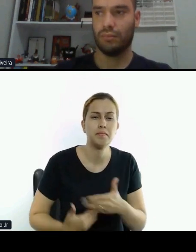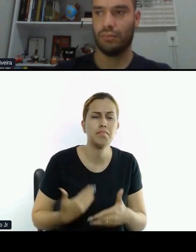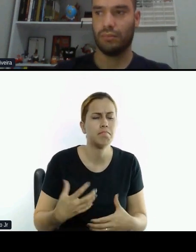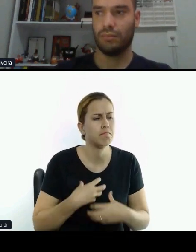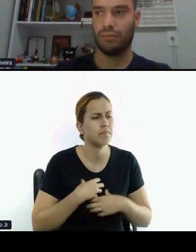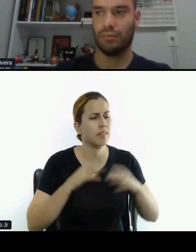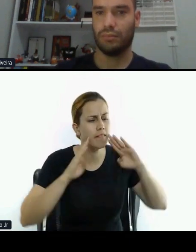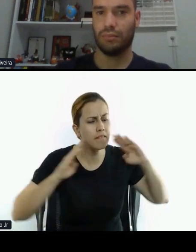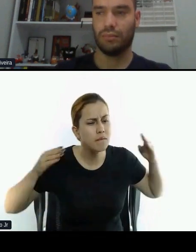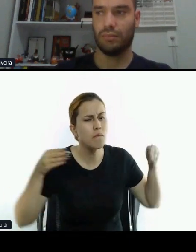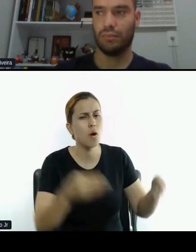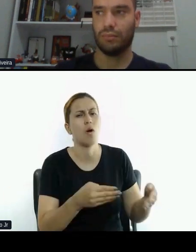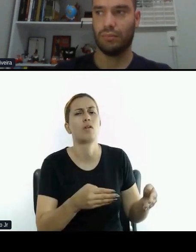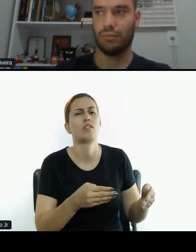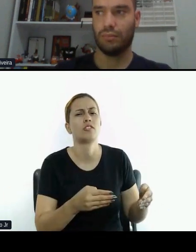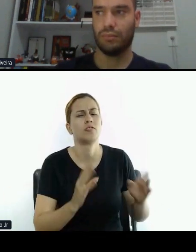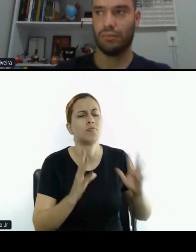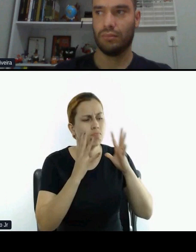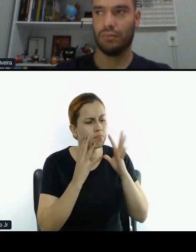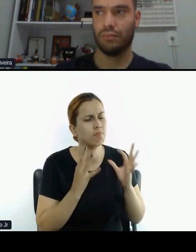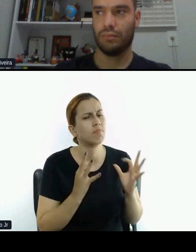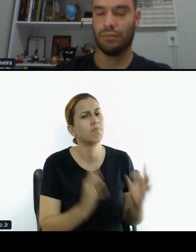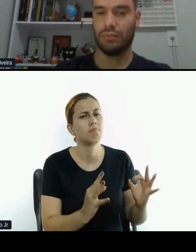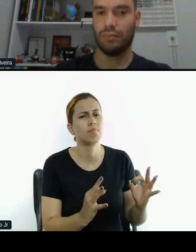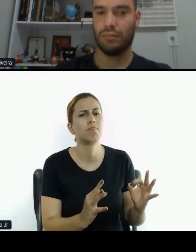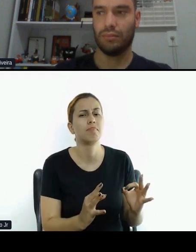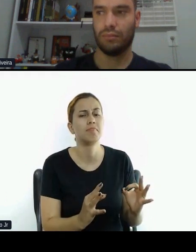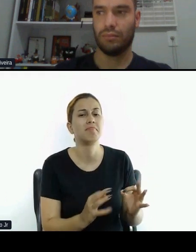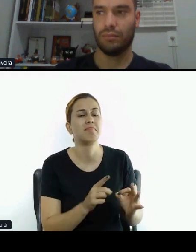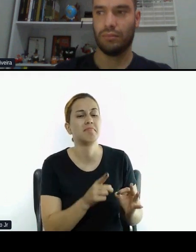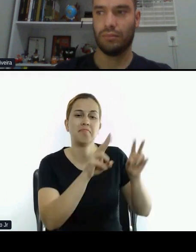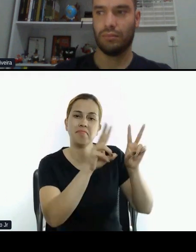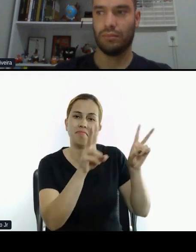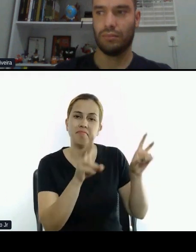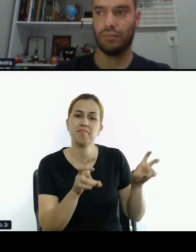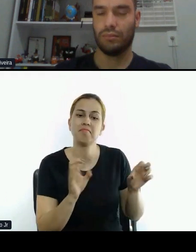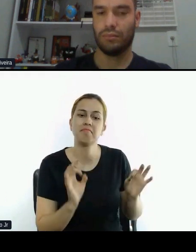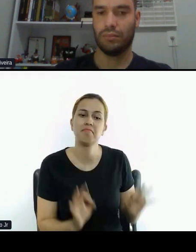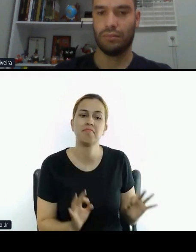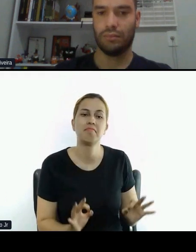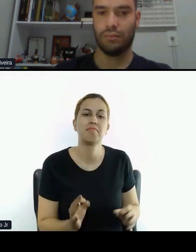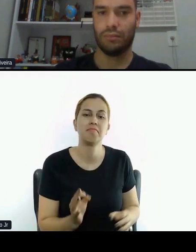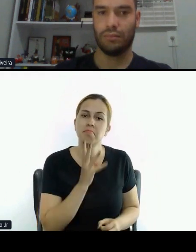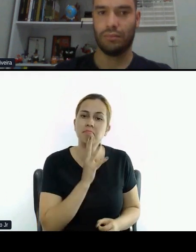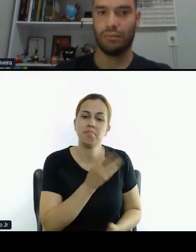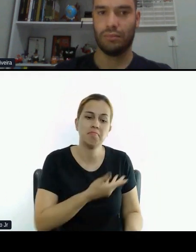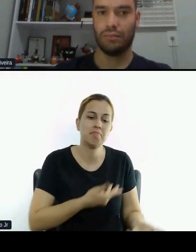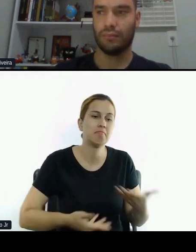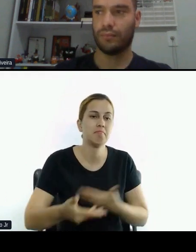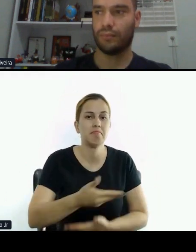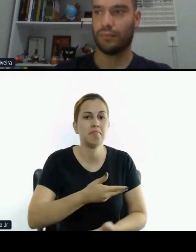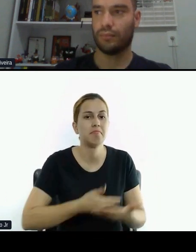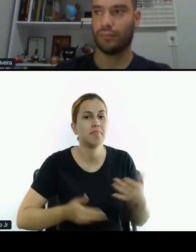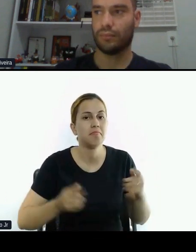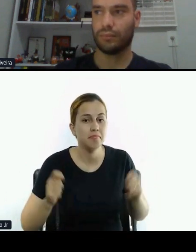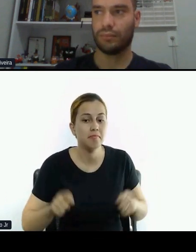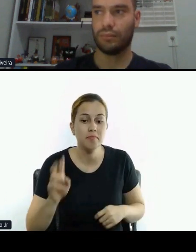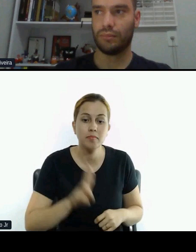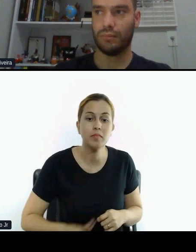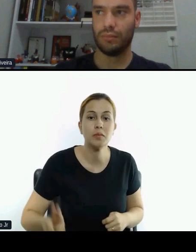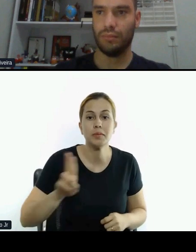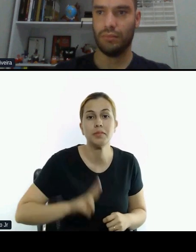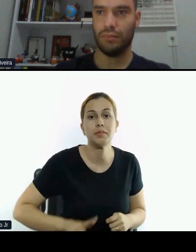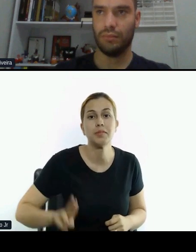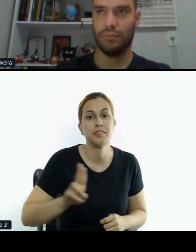focado, com muito interesse de que esse assunto seja realmente conhecido e possa ser utilizado, né,